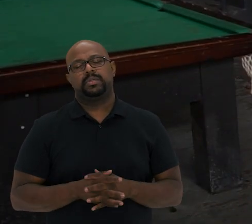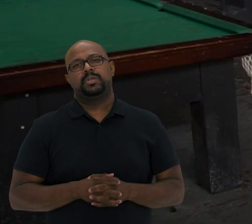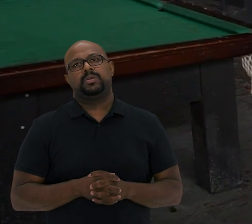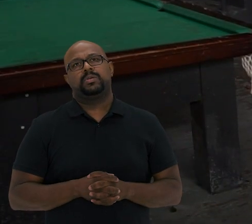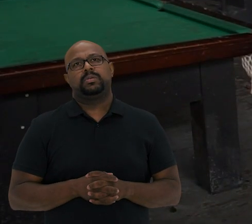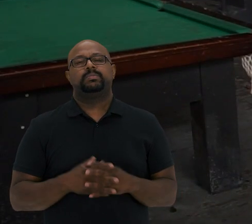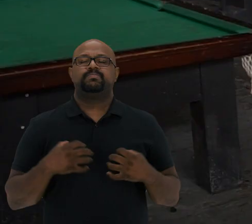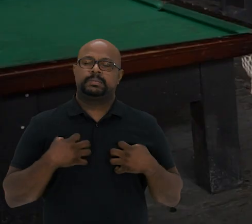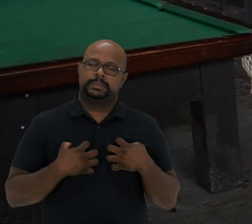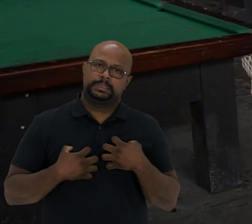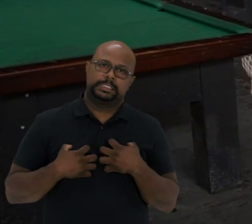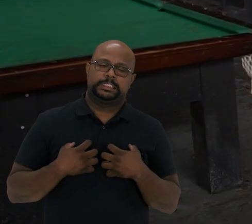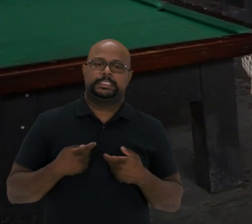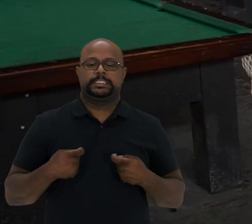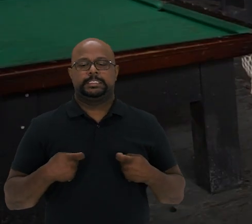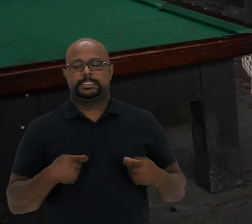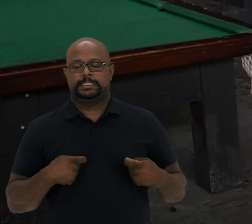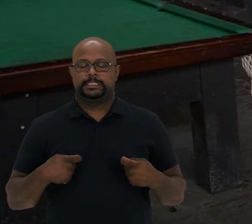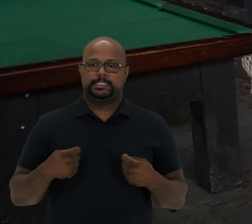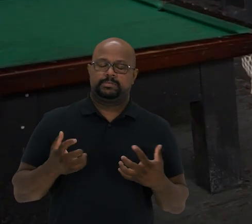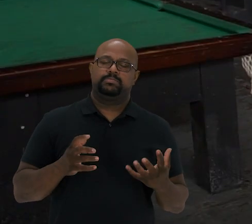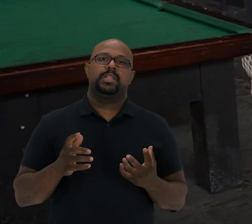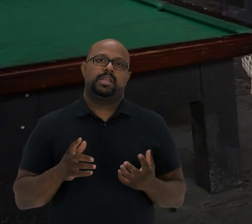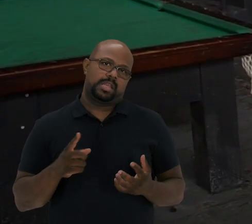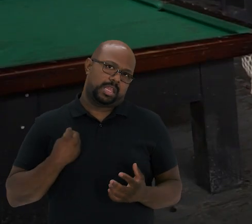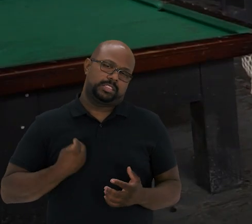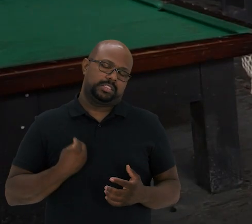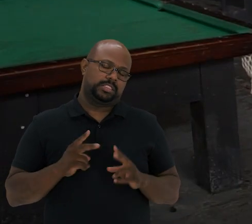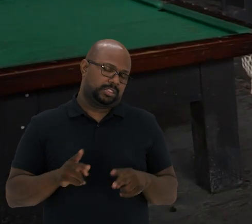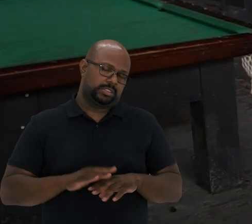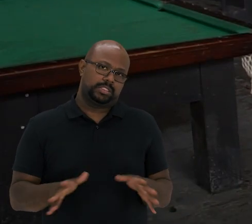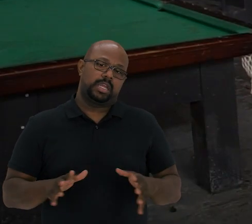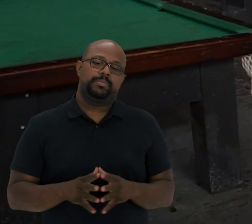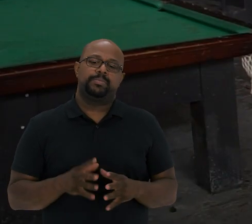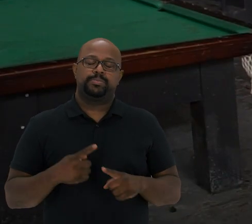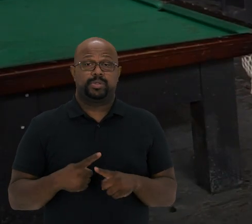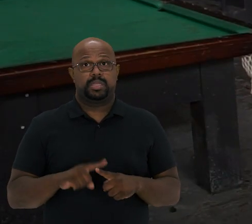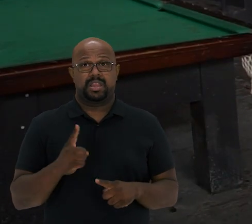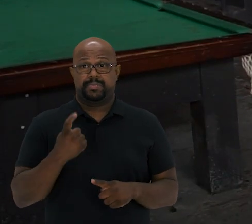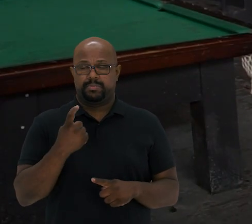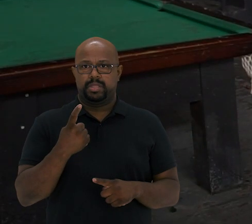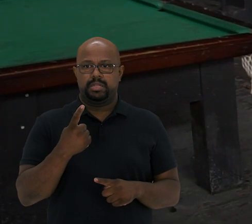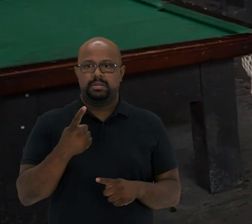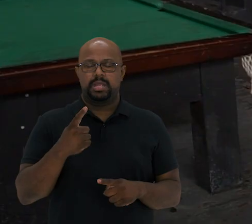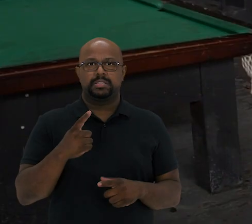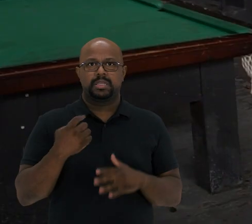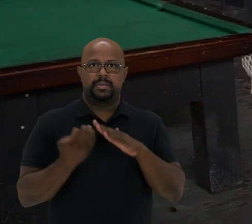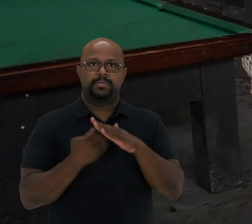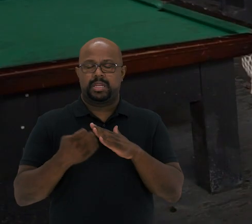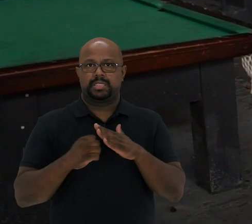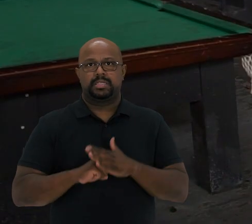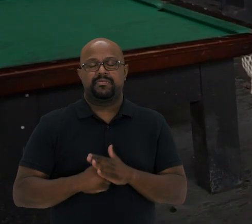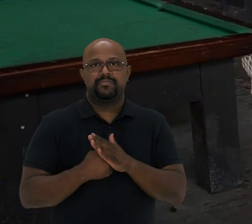Claro que o incômodo, a tensão, né, isso existe, não dá para dizer, né? Porque a primeira coisa, se interdita